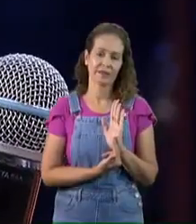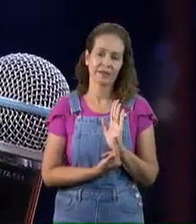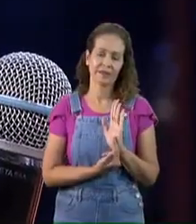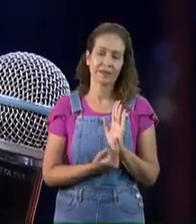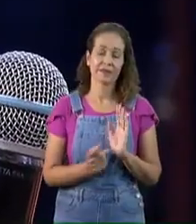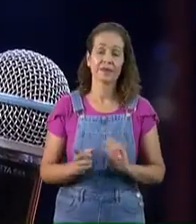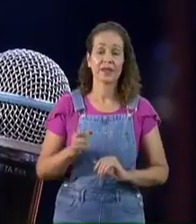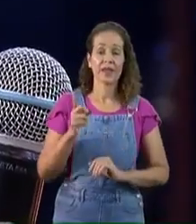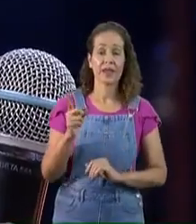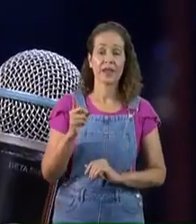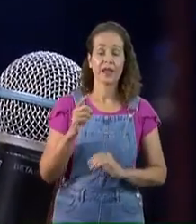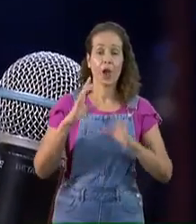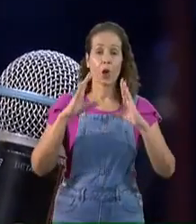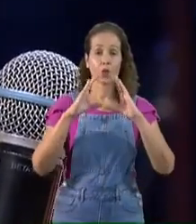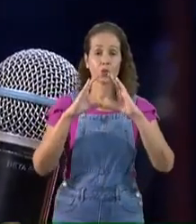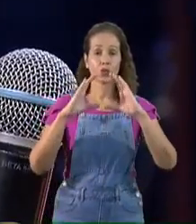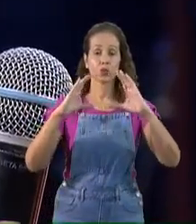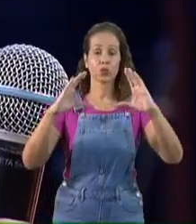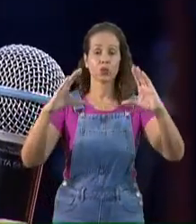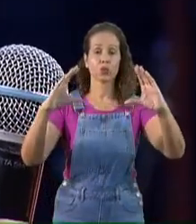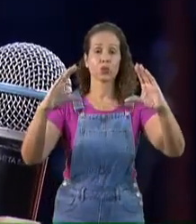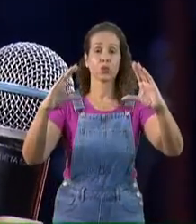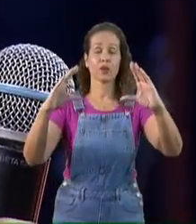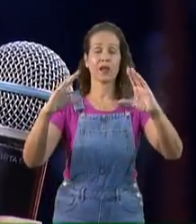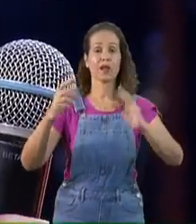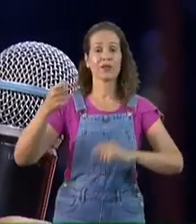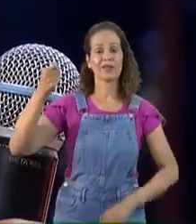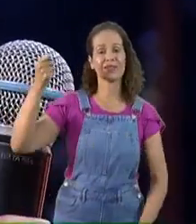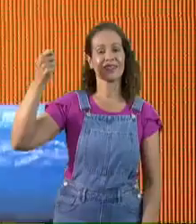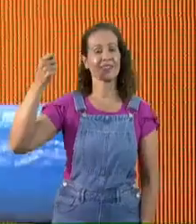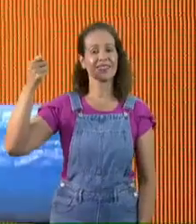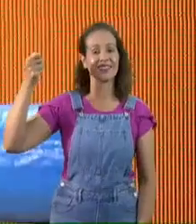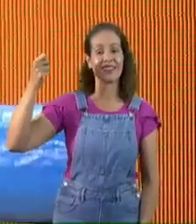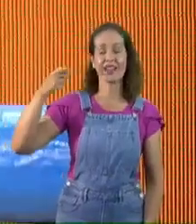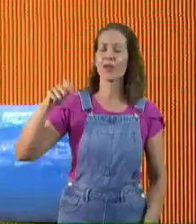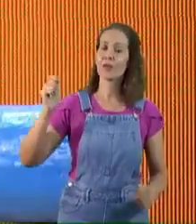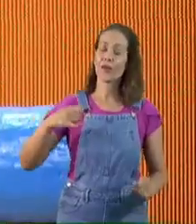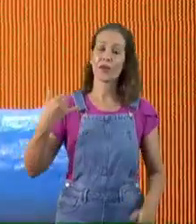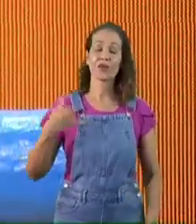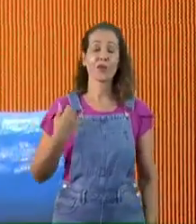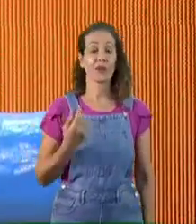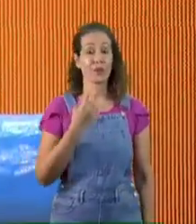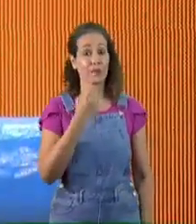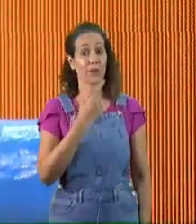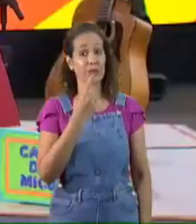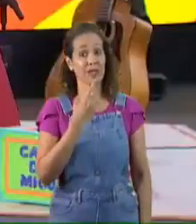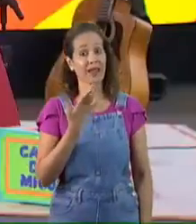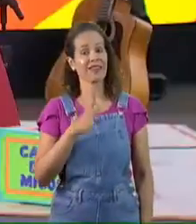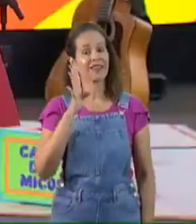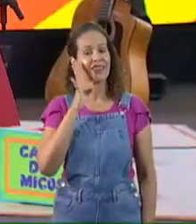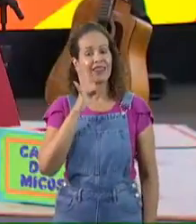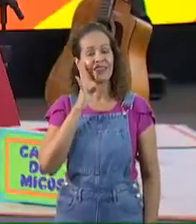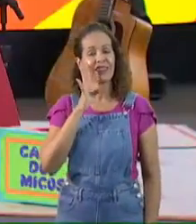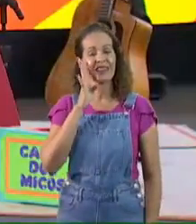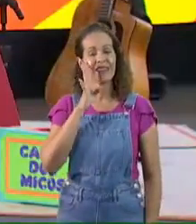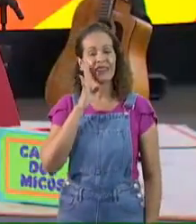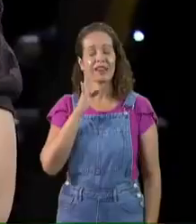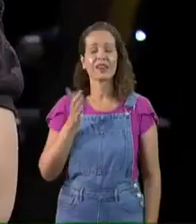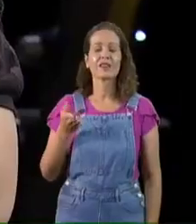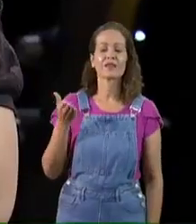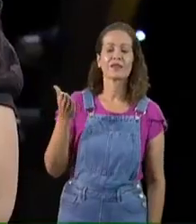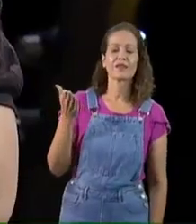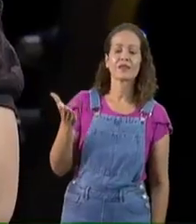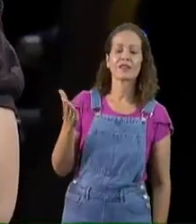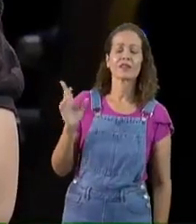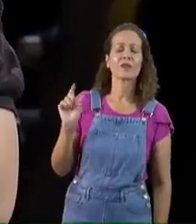ele segurando um balão, então pode ser seu aniversário, né? Uhum. Ah, que legal. E você, princesa? O que, que